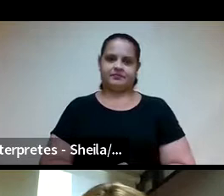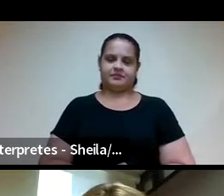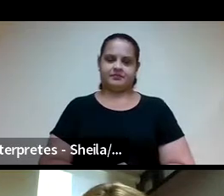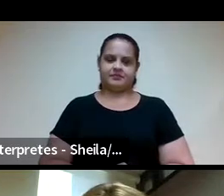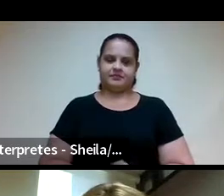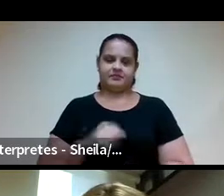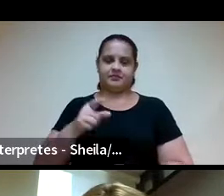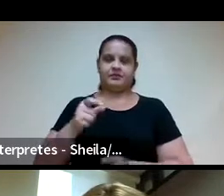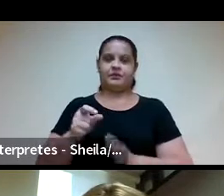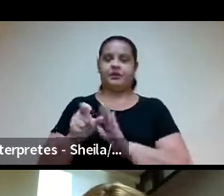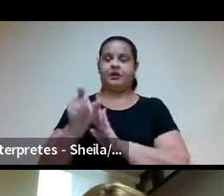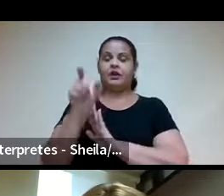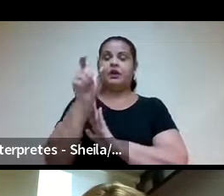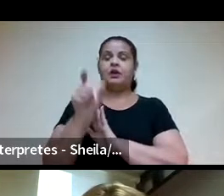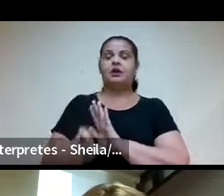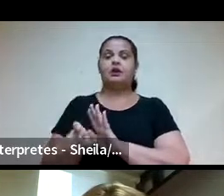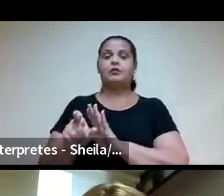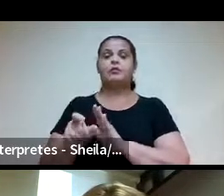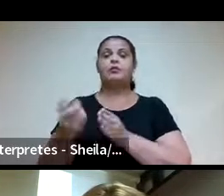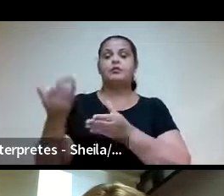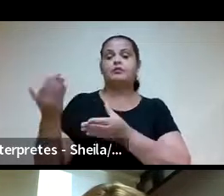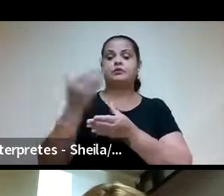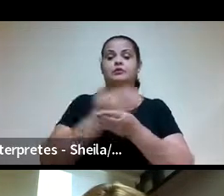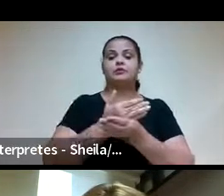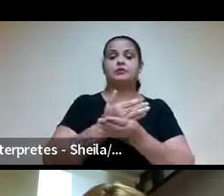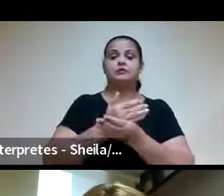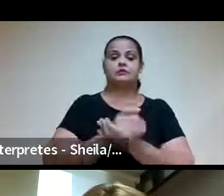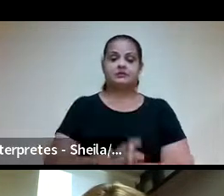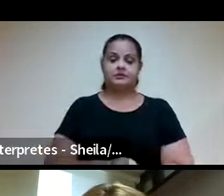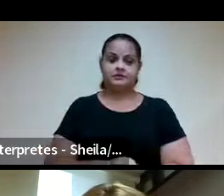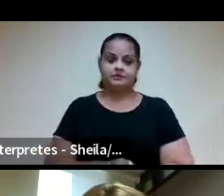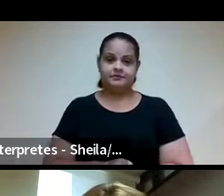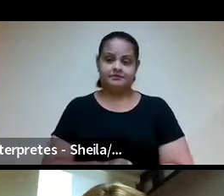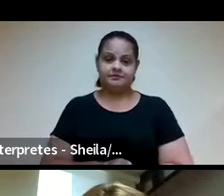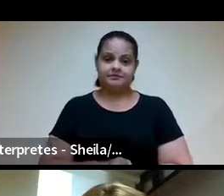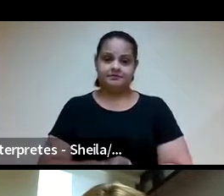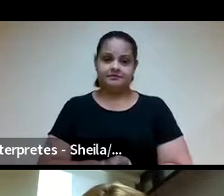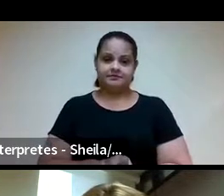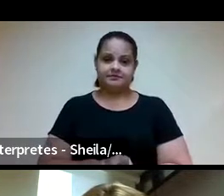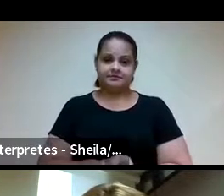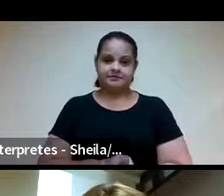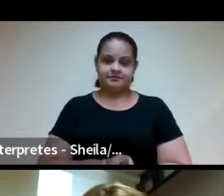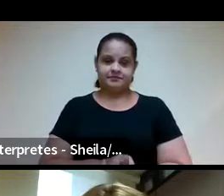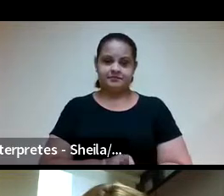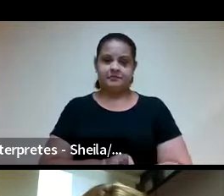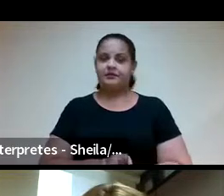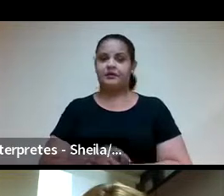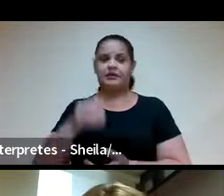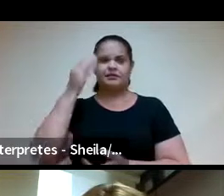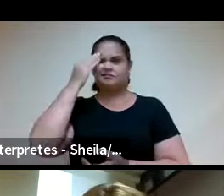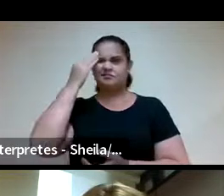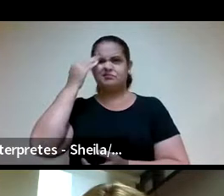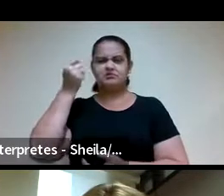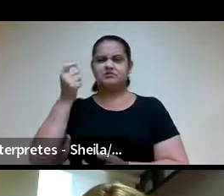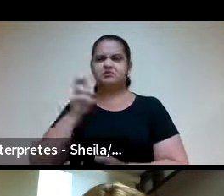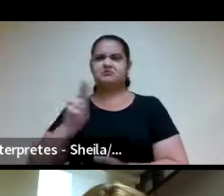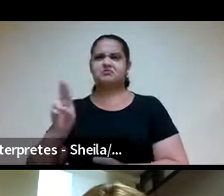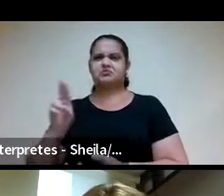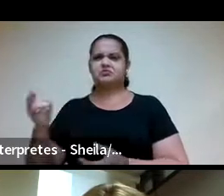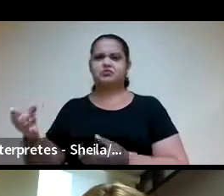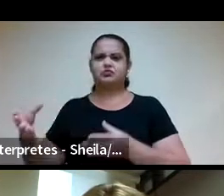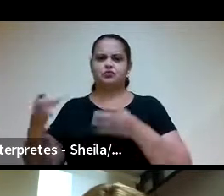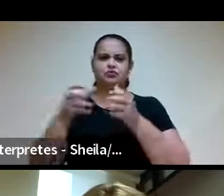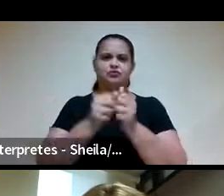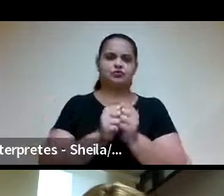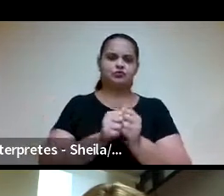da ação, que eu não sei quem é o nome aí, não sei os nomes envolvidos. Então,